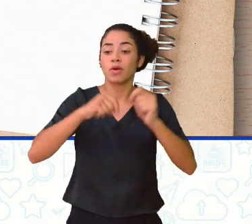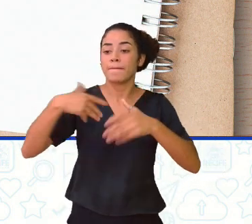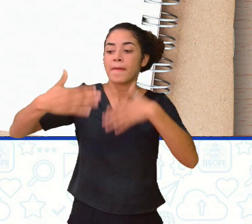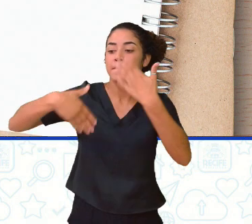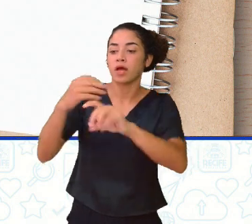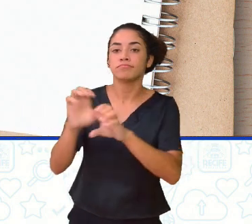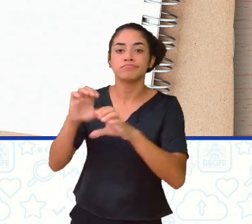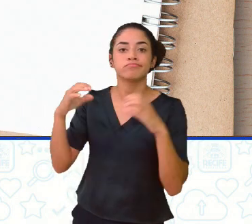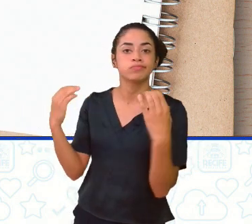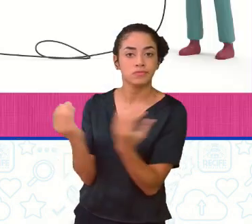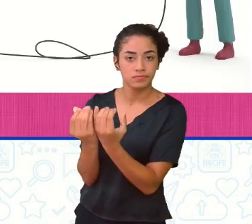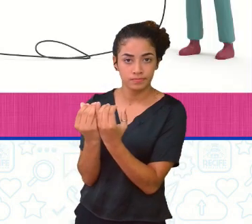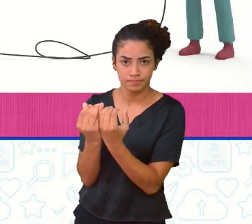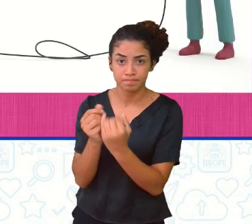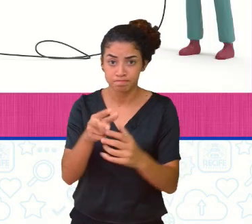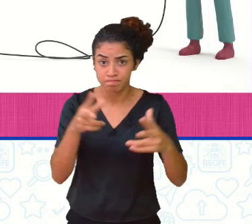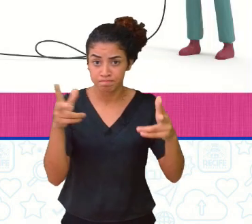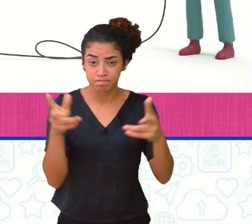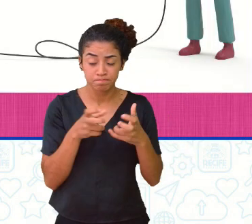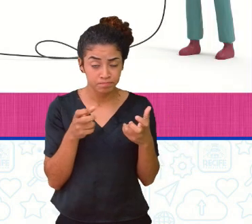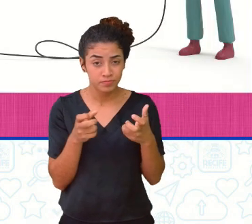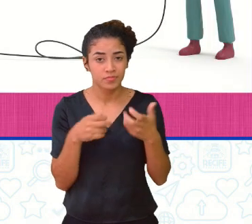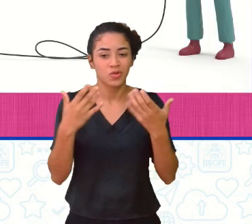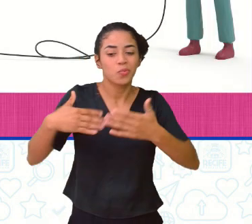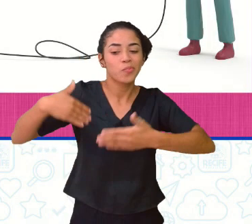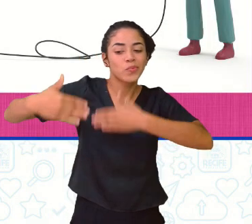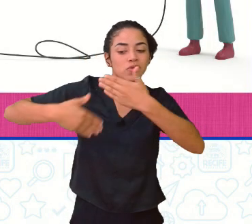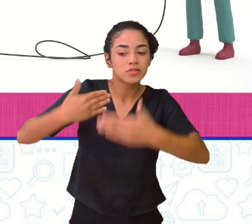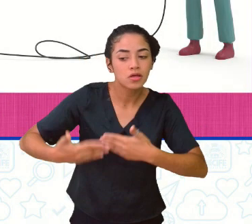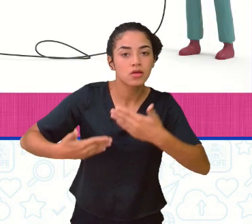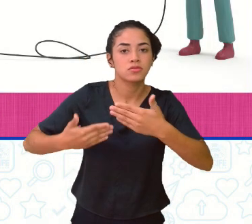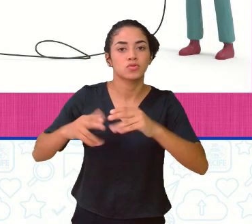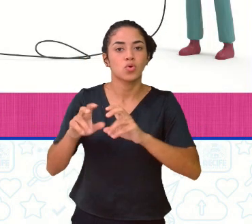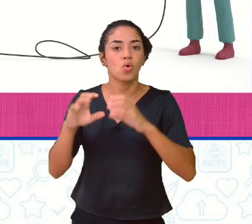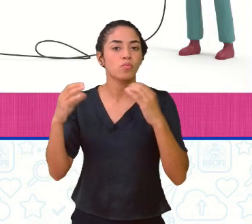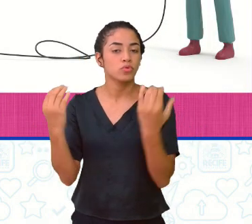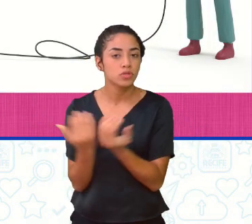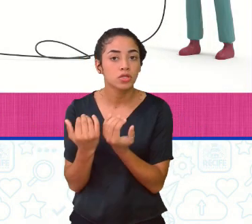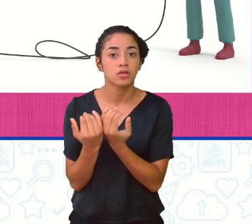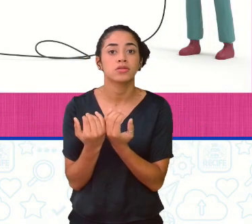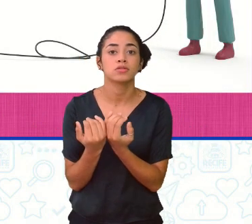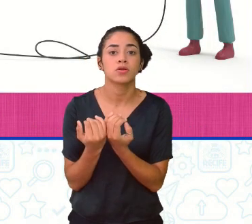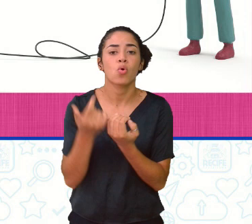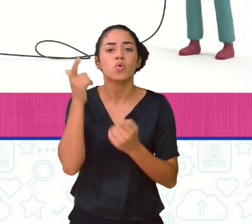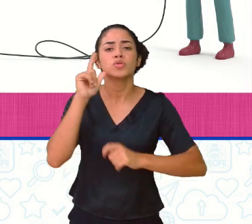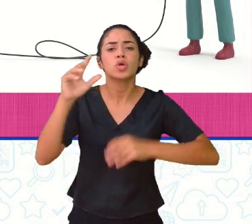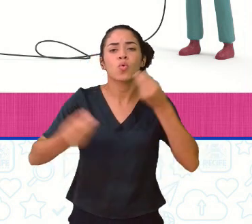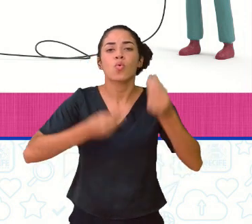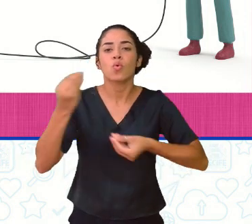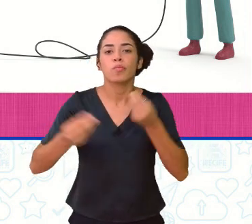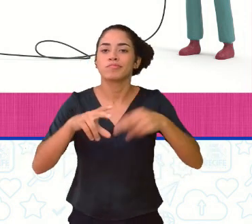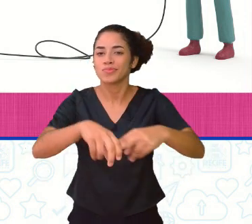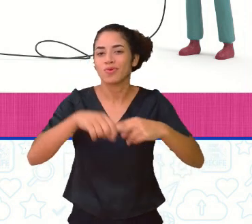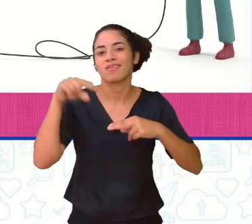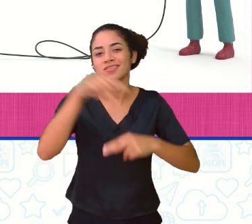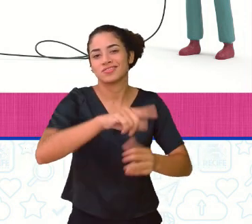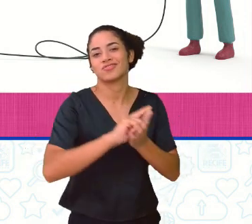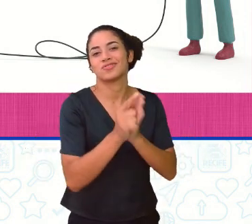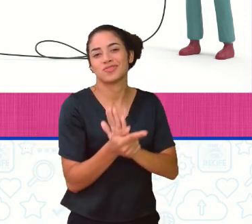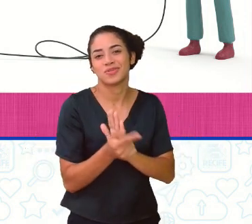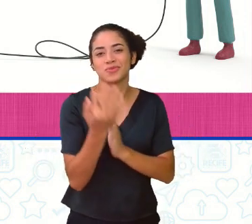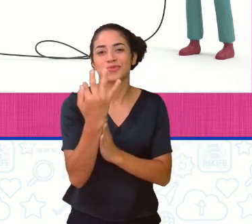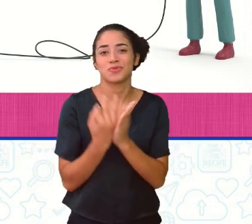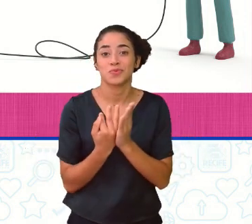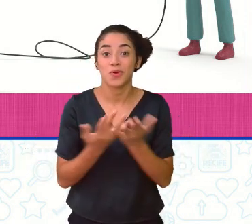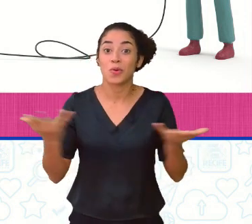comunicação. Veja só. O processo de comunicação se dá através dos gêneros textuais. Por exemplo, aqui agora a gente